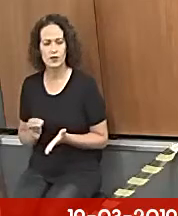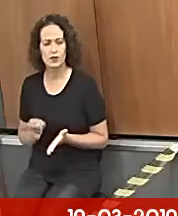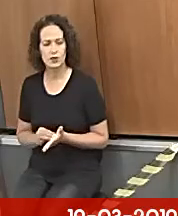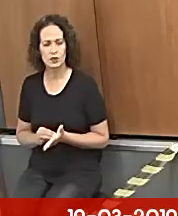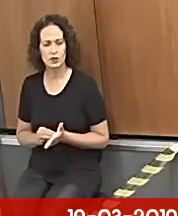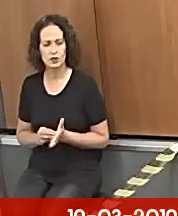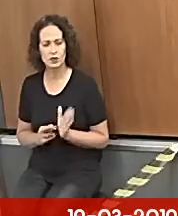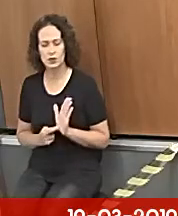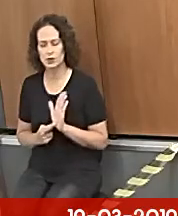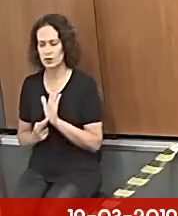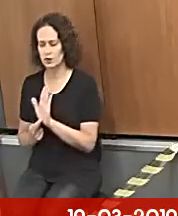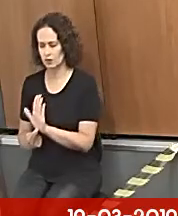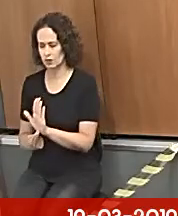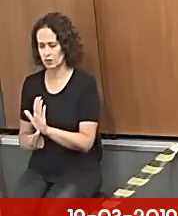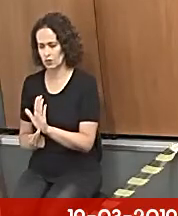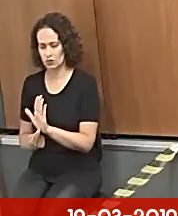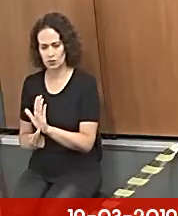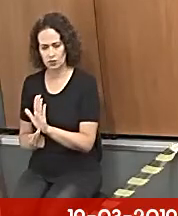representante